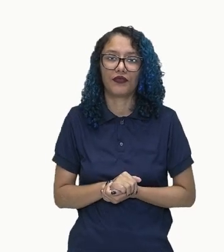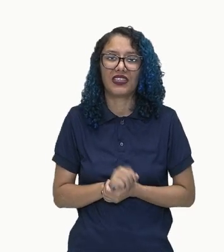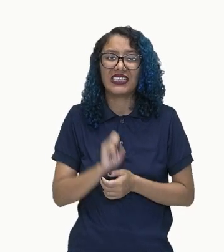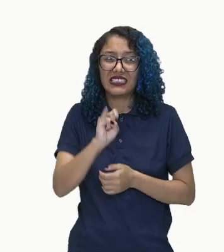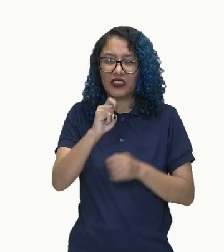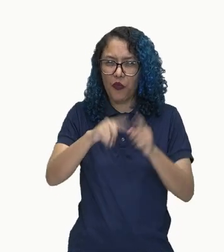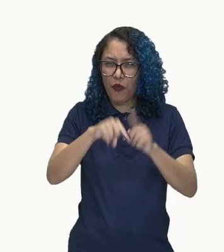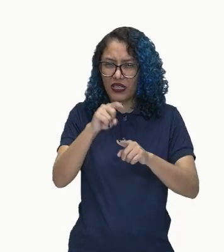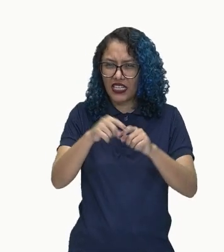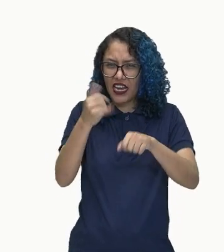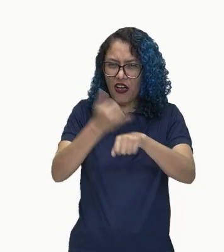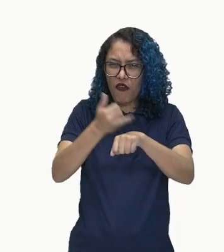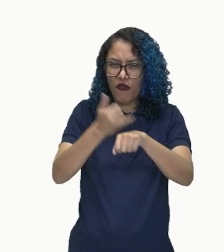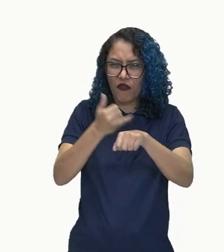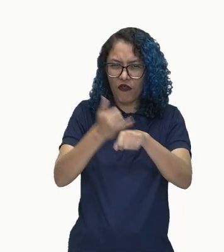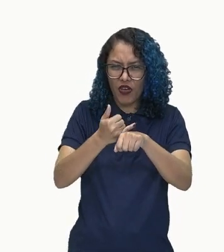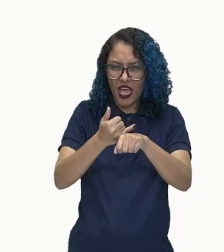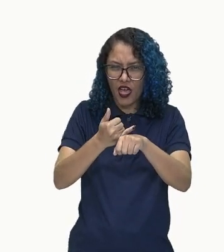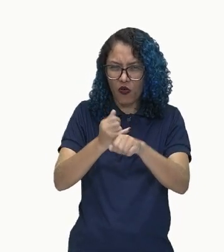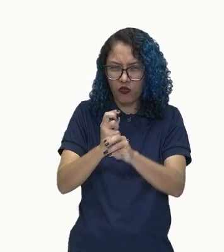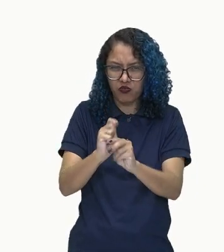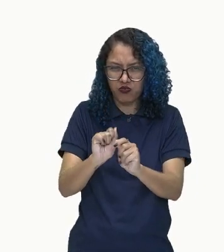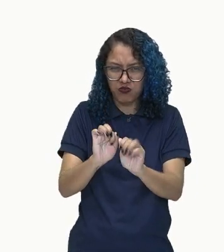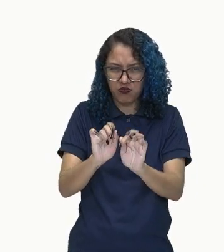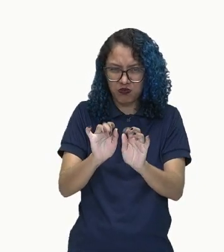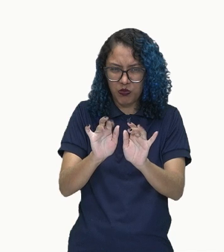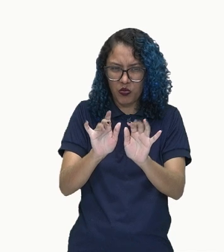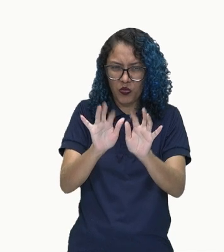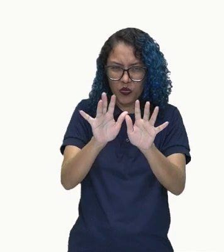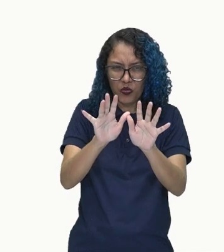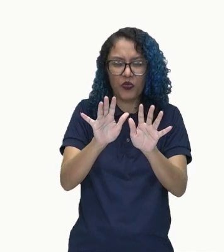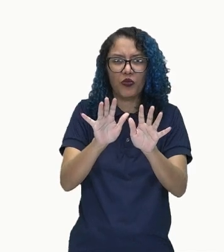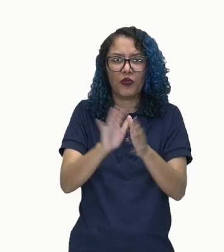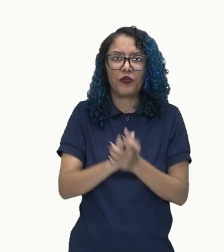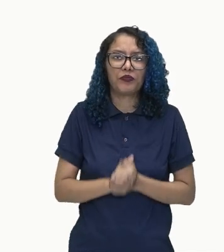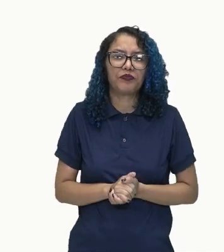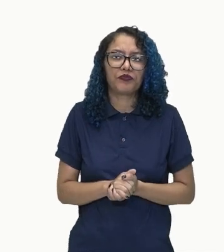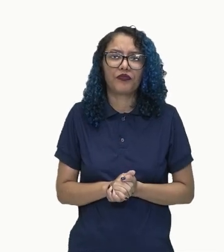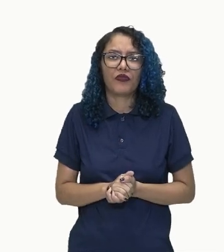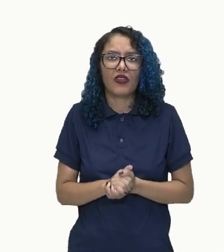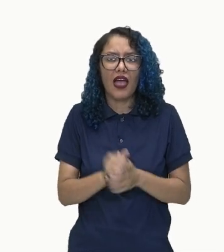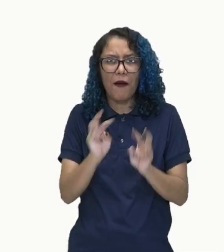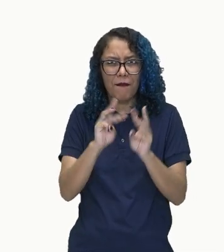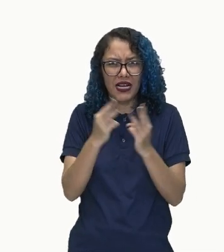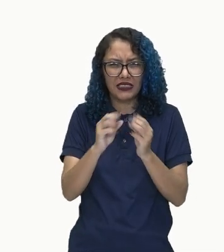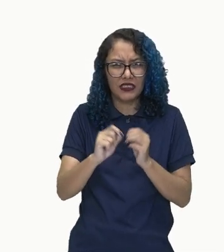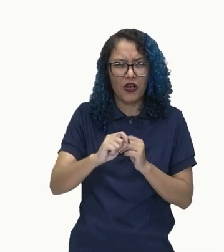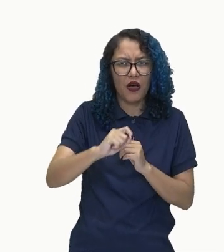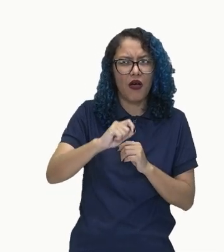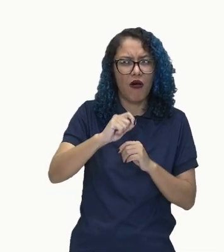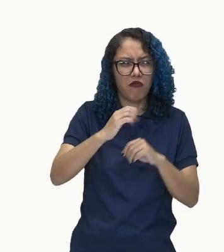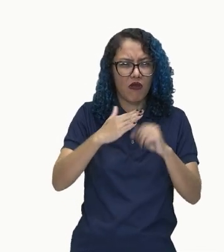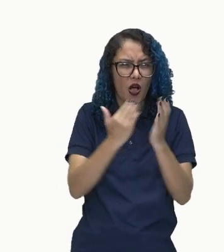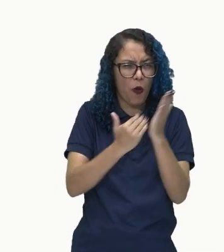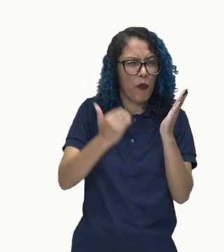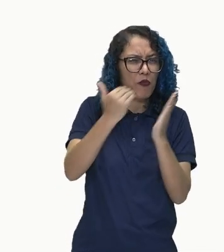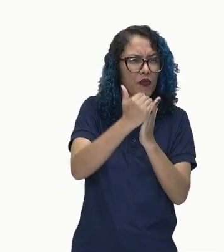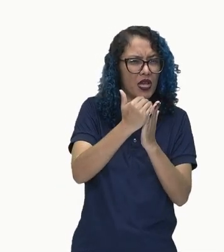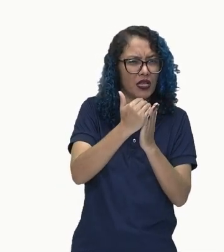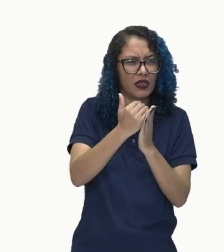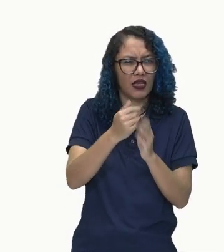sua massa aumenta. Quando um palito de fósforo é aceso, sua massa diminui. Essas